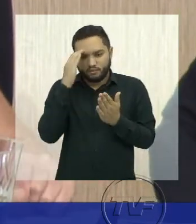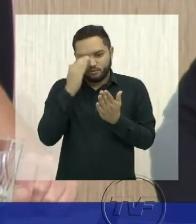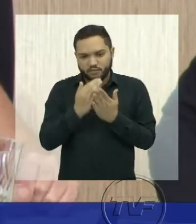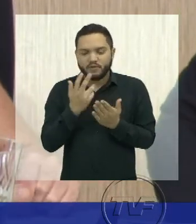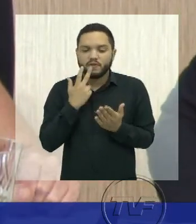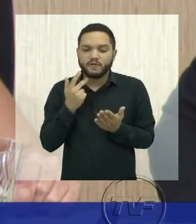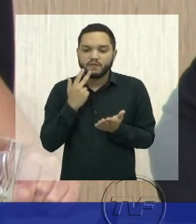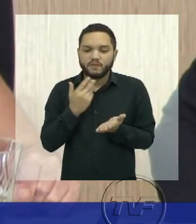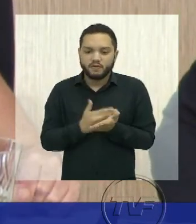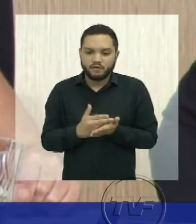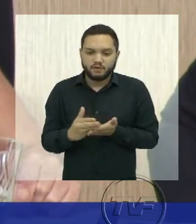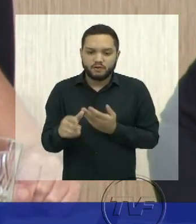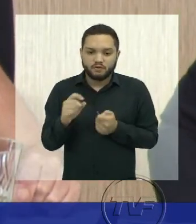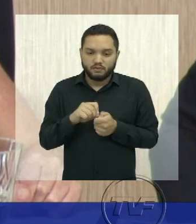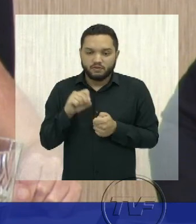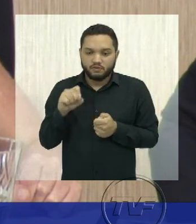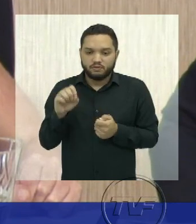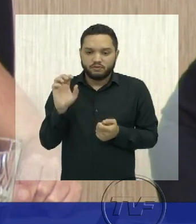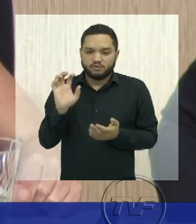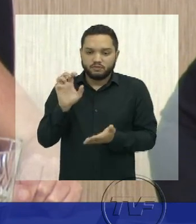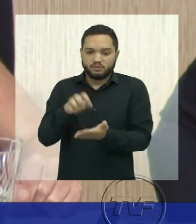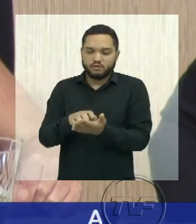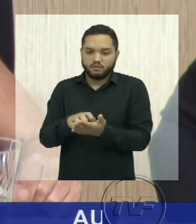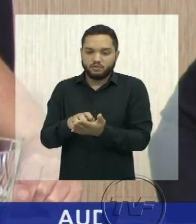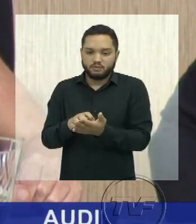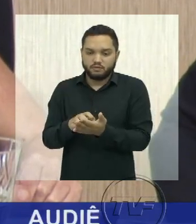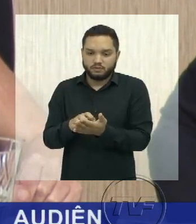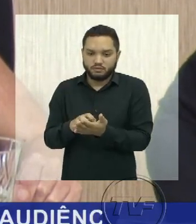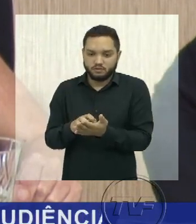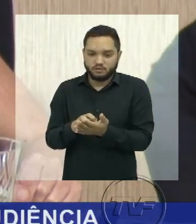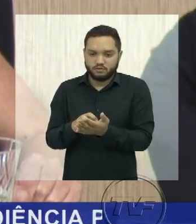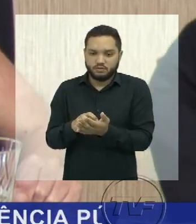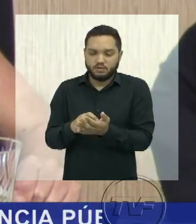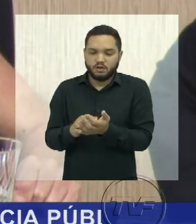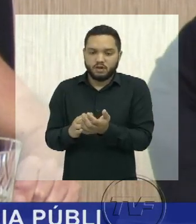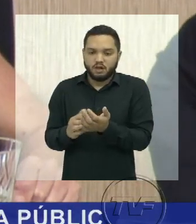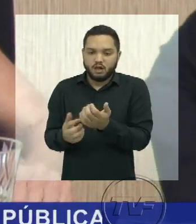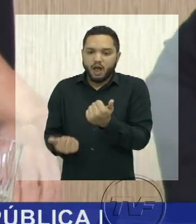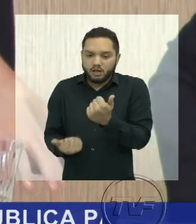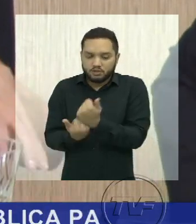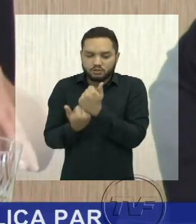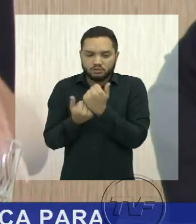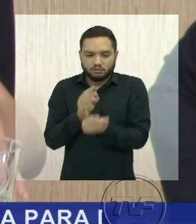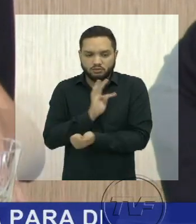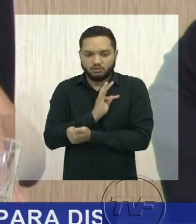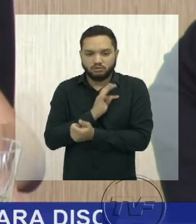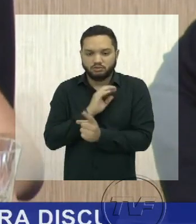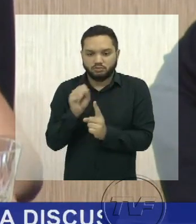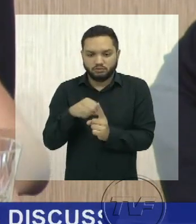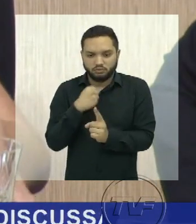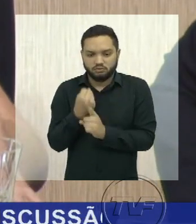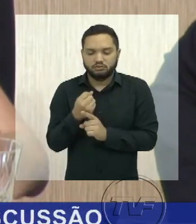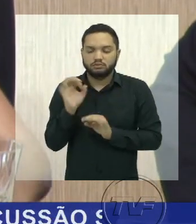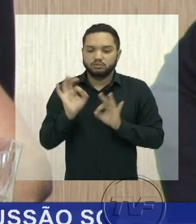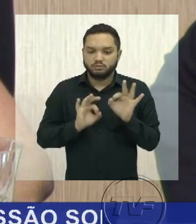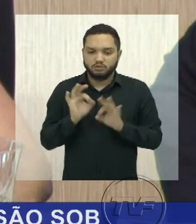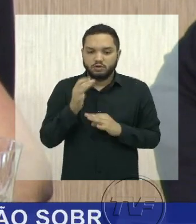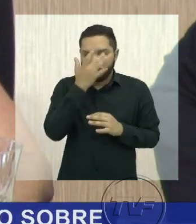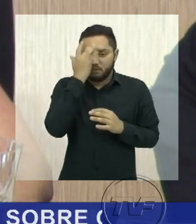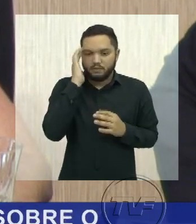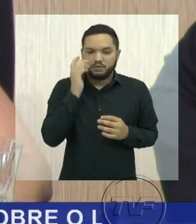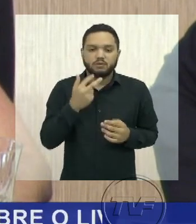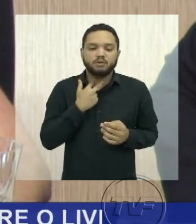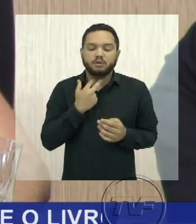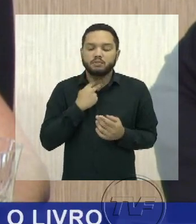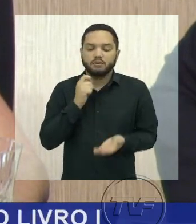começou a fazer agora, que é a célula de assistência técnica social, ou seja, projetar para quem não pode